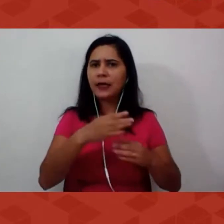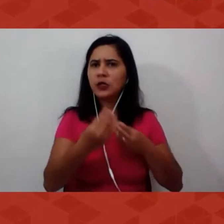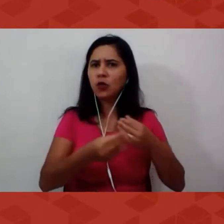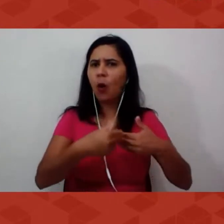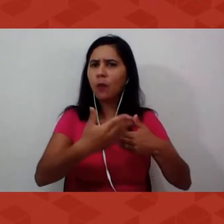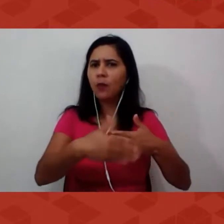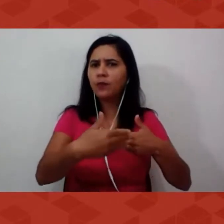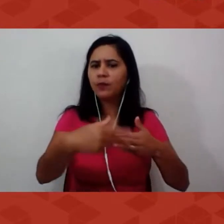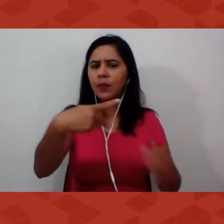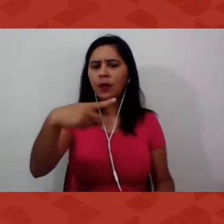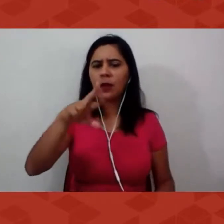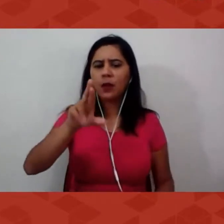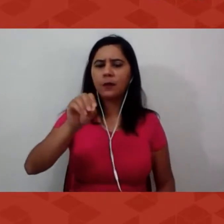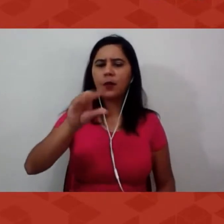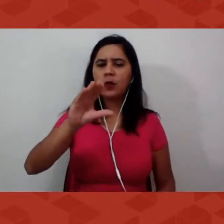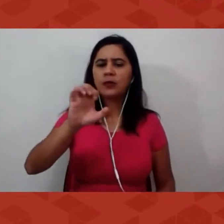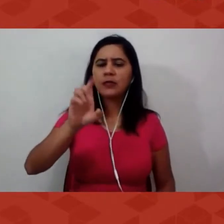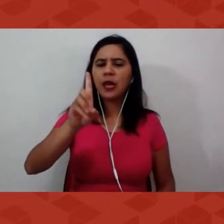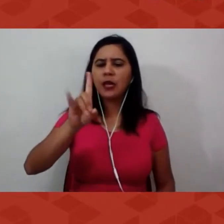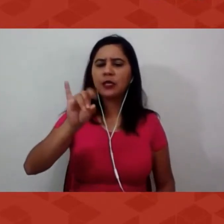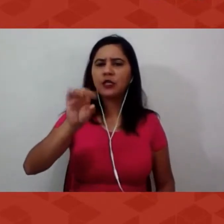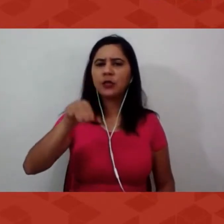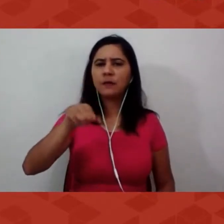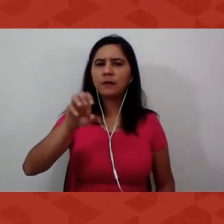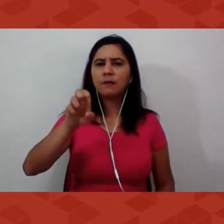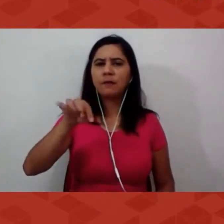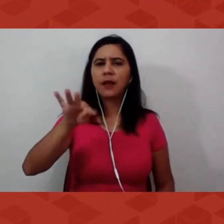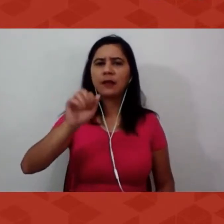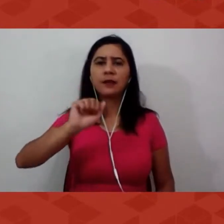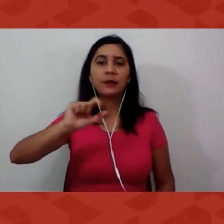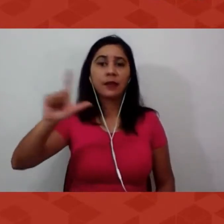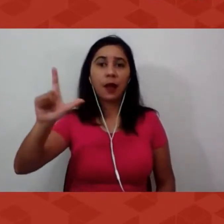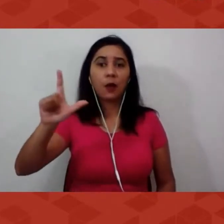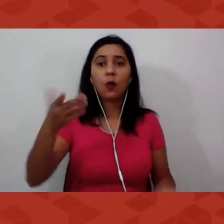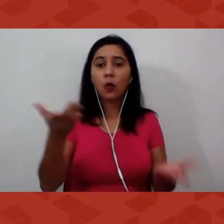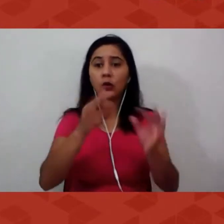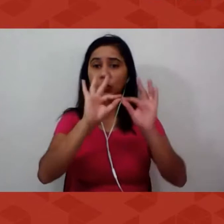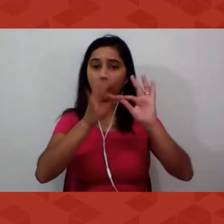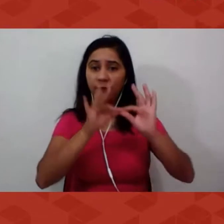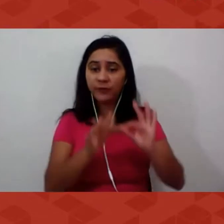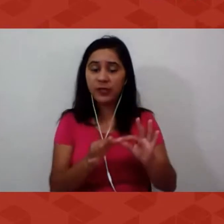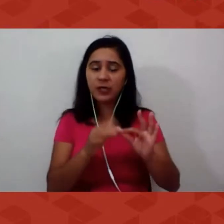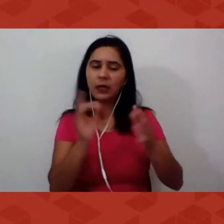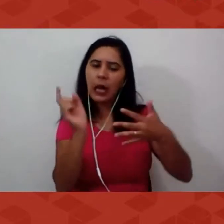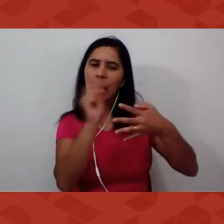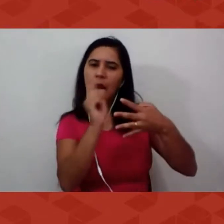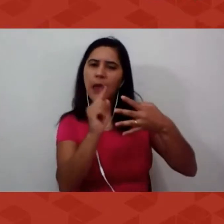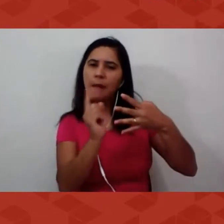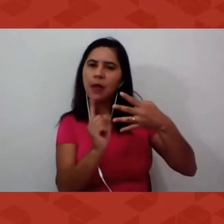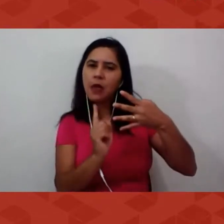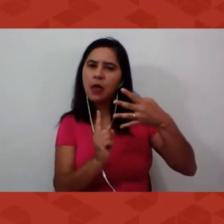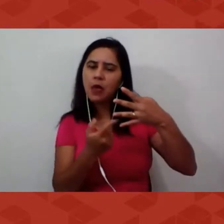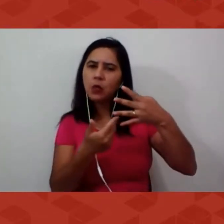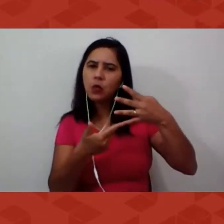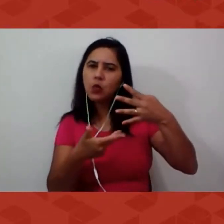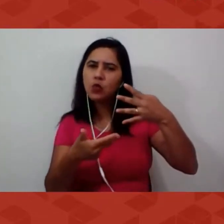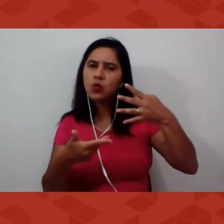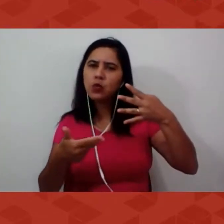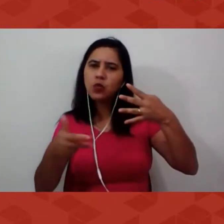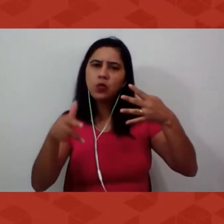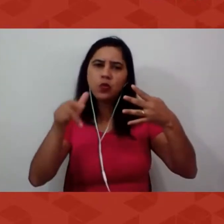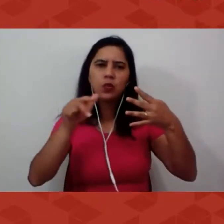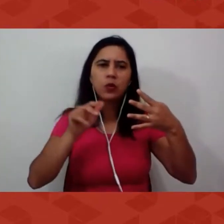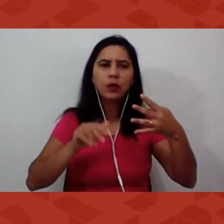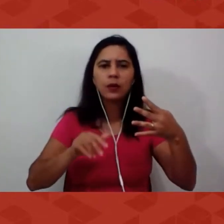procedimental, digamos assim. Então, a ideia da oficina é trazer alguns elementos mais, enfim,